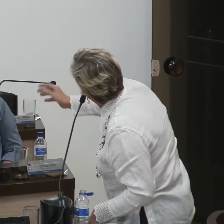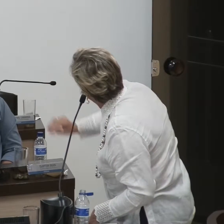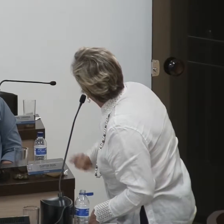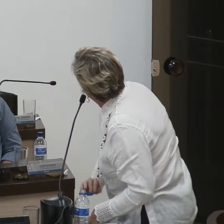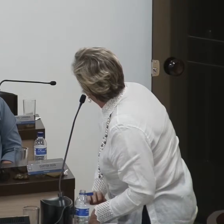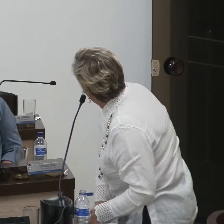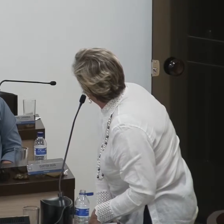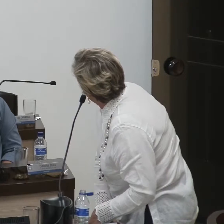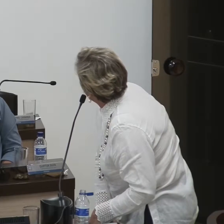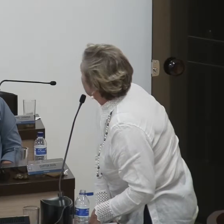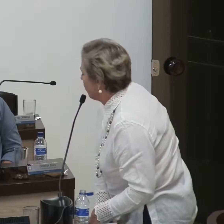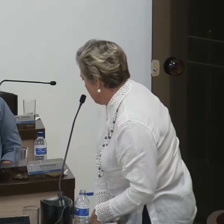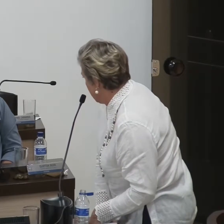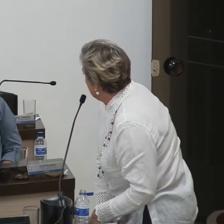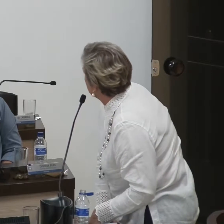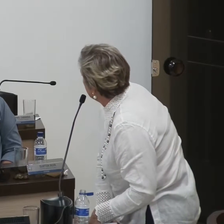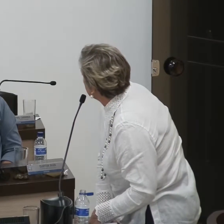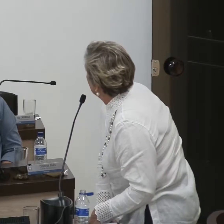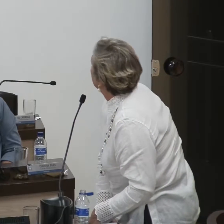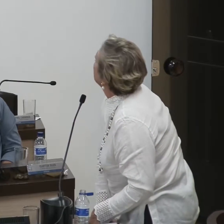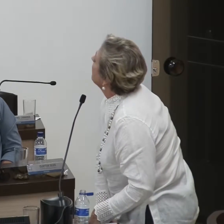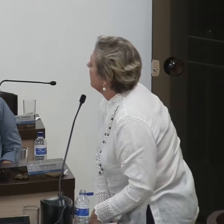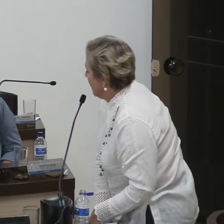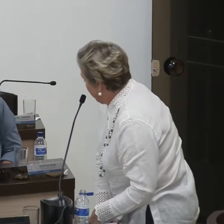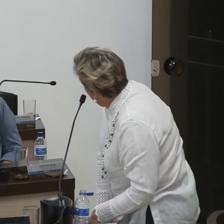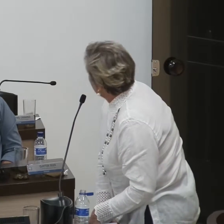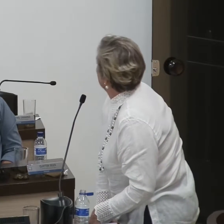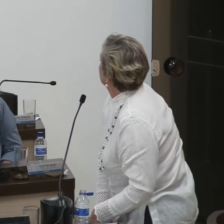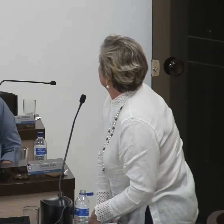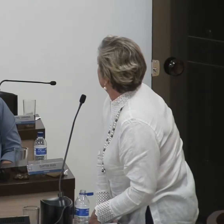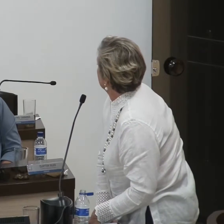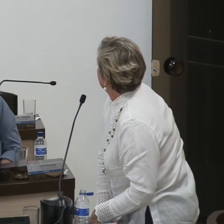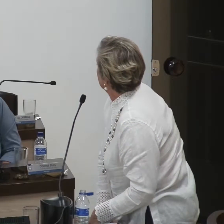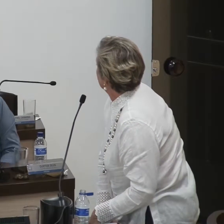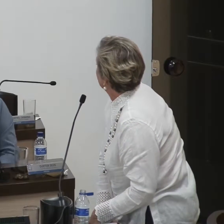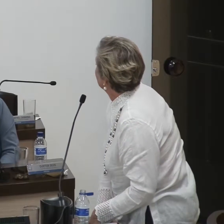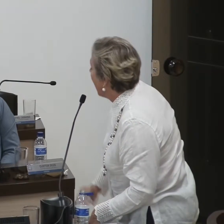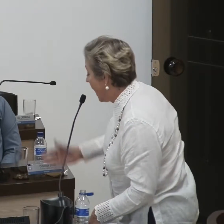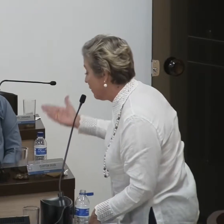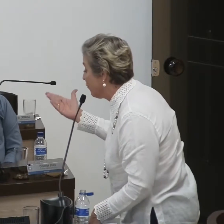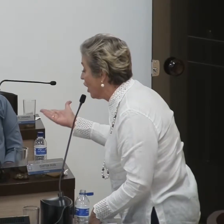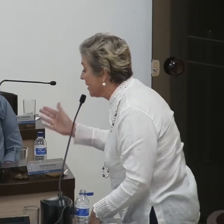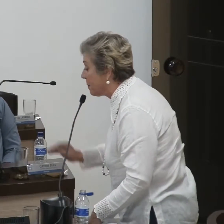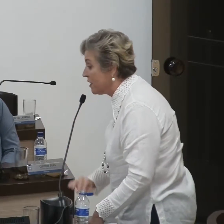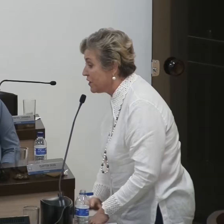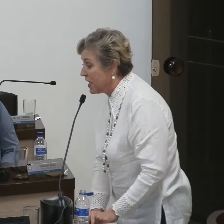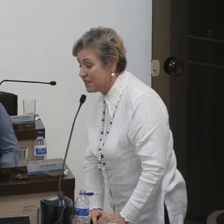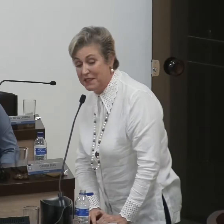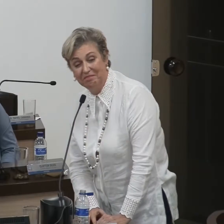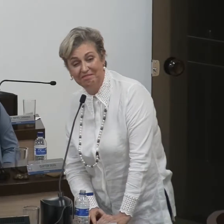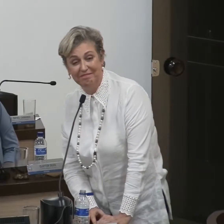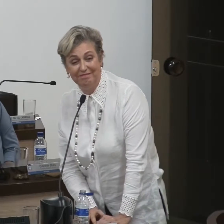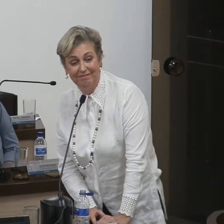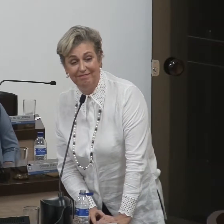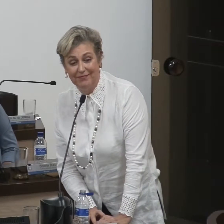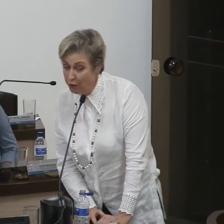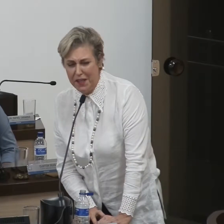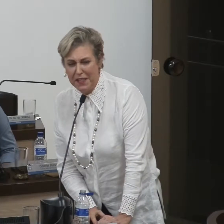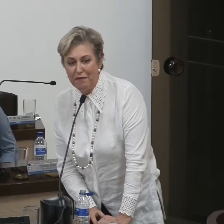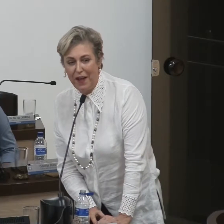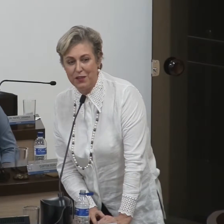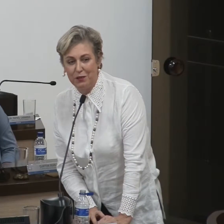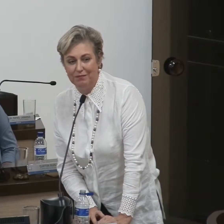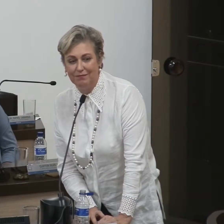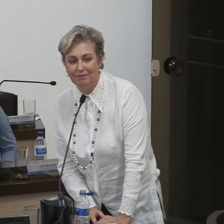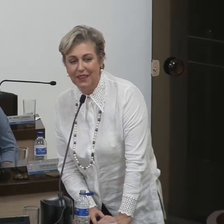aquilo que o vereador Cleito, com certeza, defende, a reforma da Previdência. Não vai